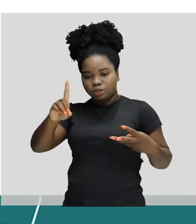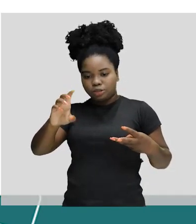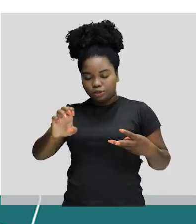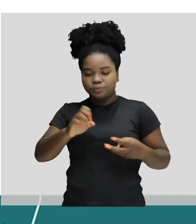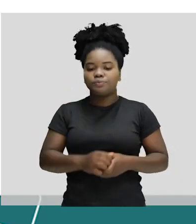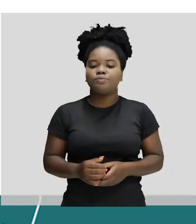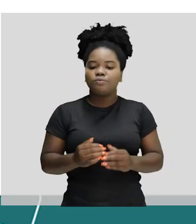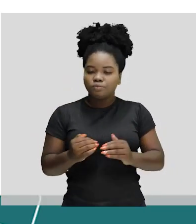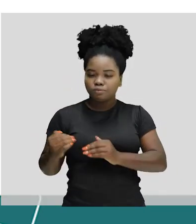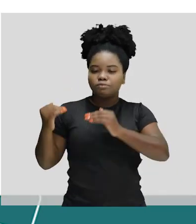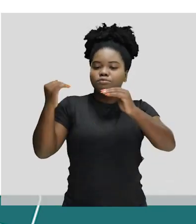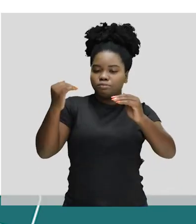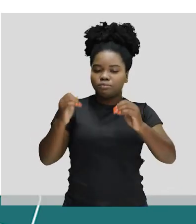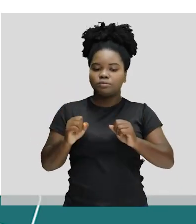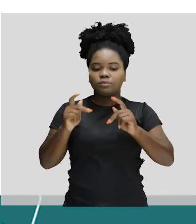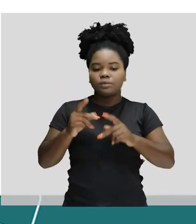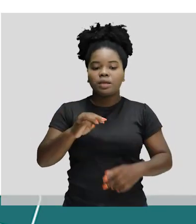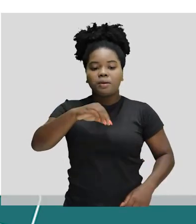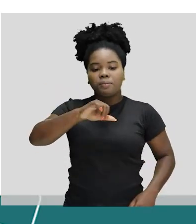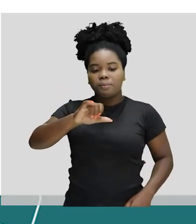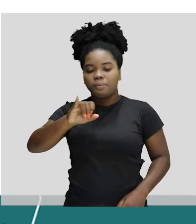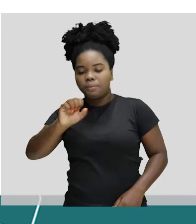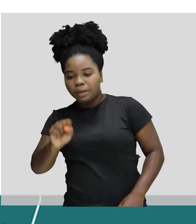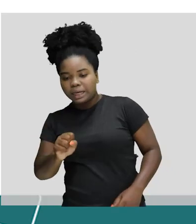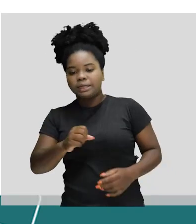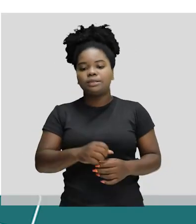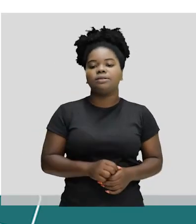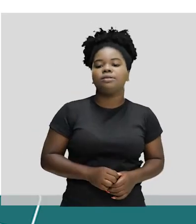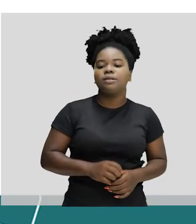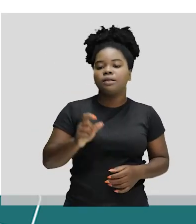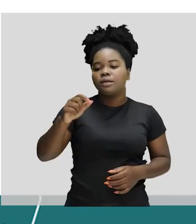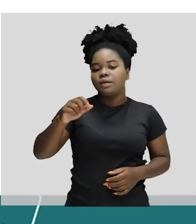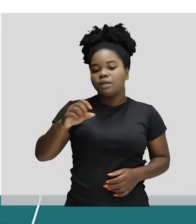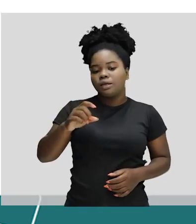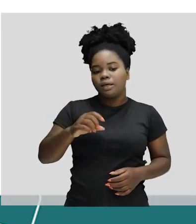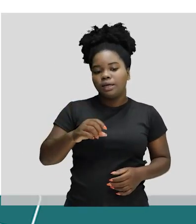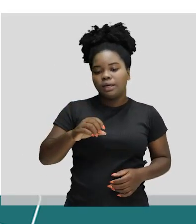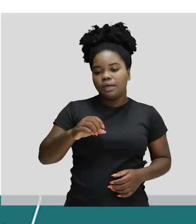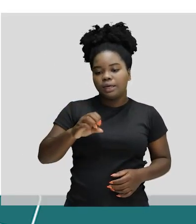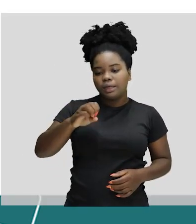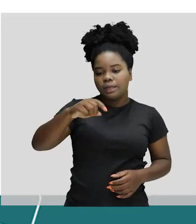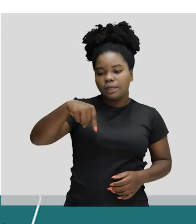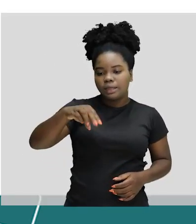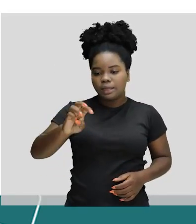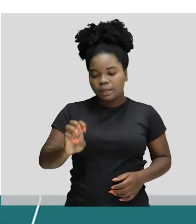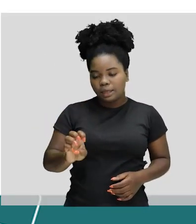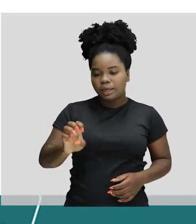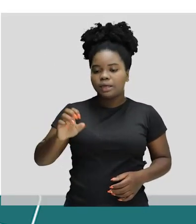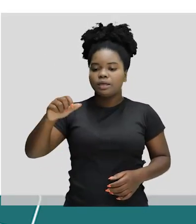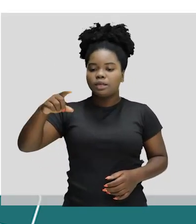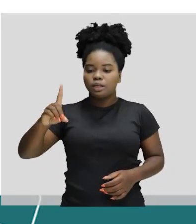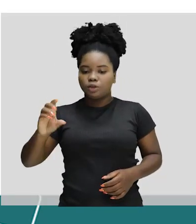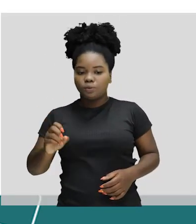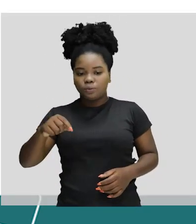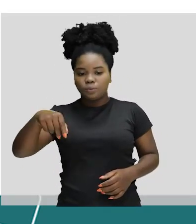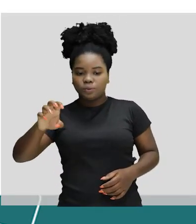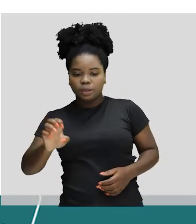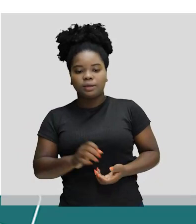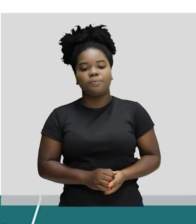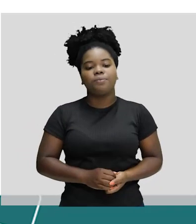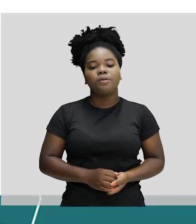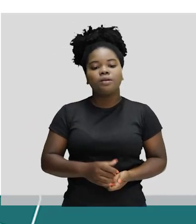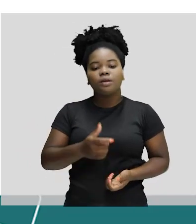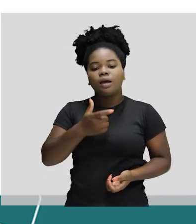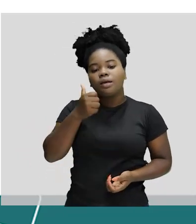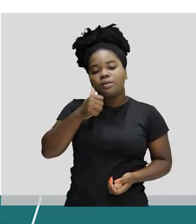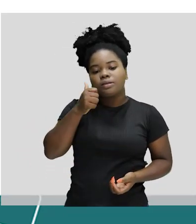do que, mais que. Igor é mais atento que Rodrigo. O lápis é mais comprido que a